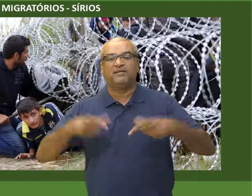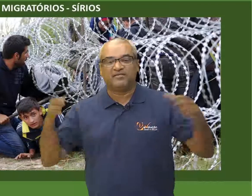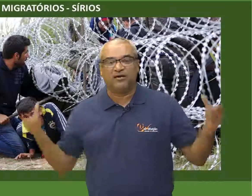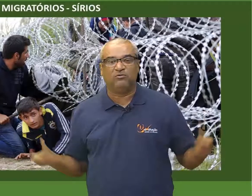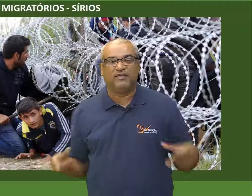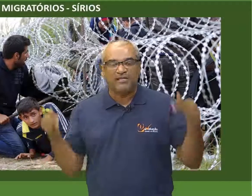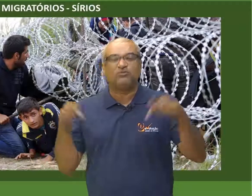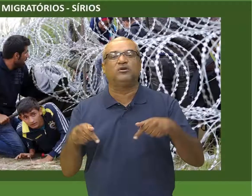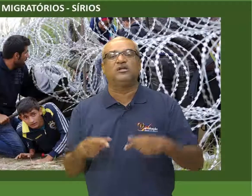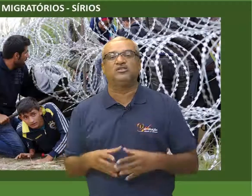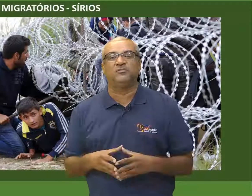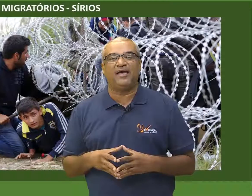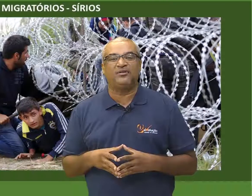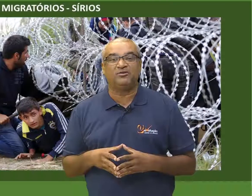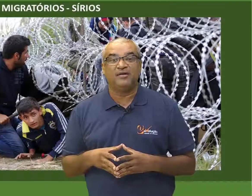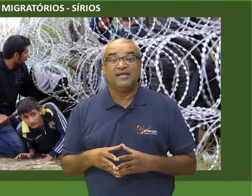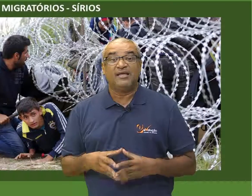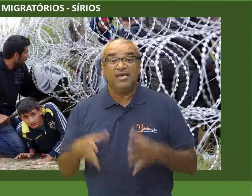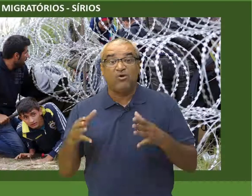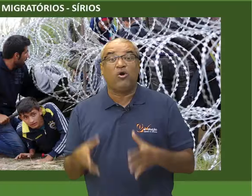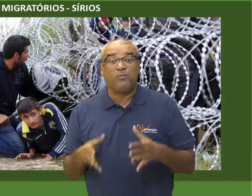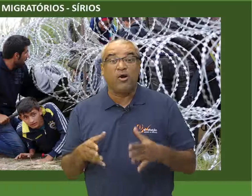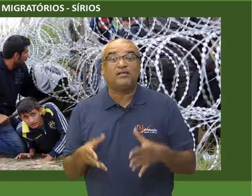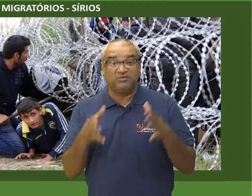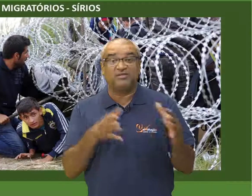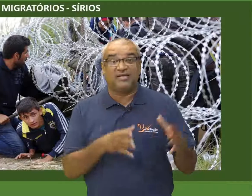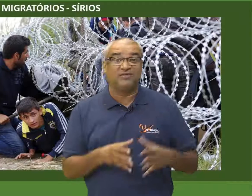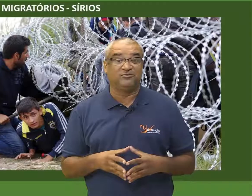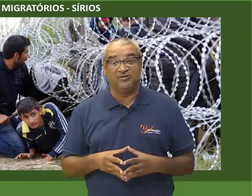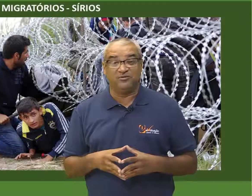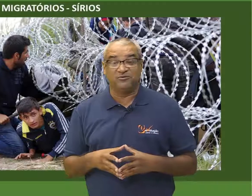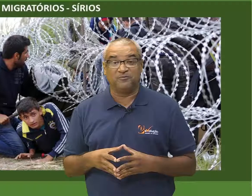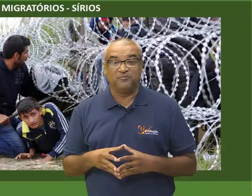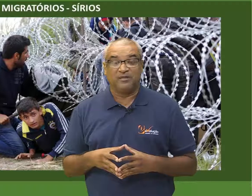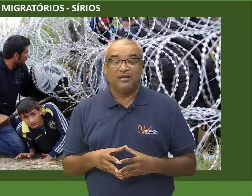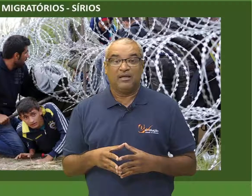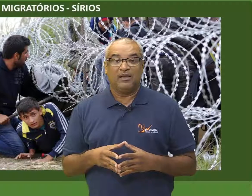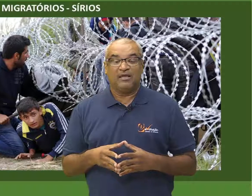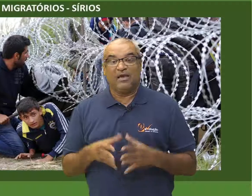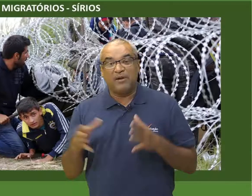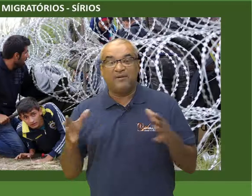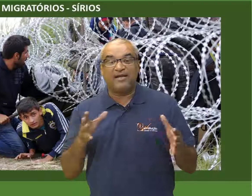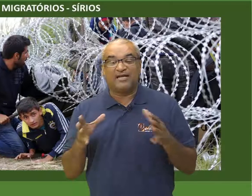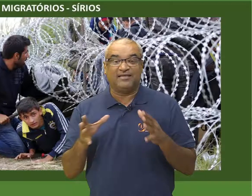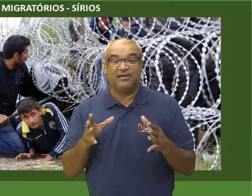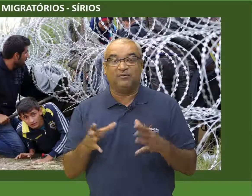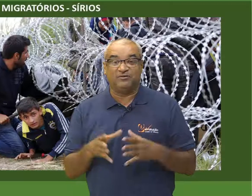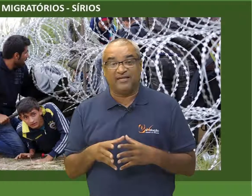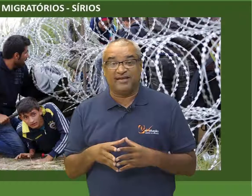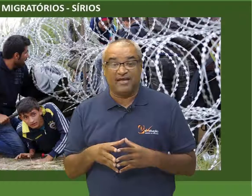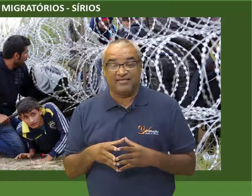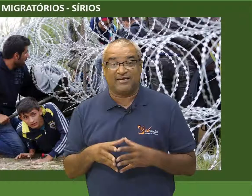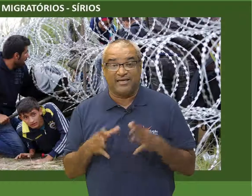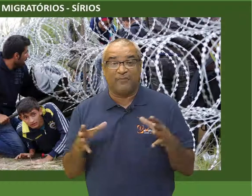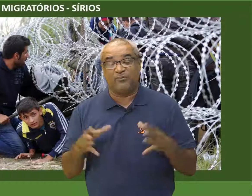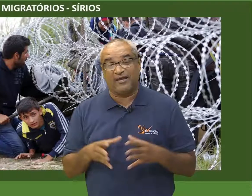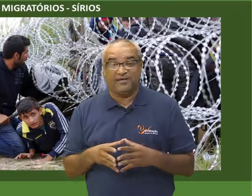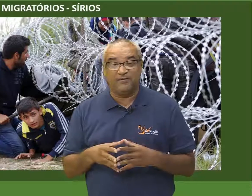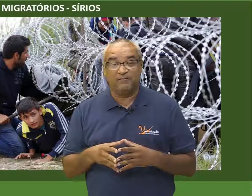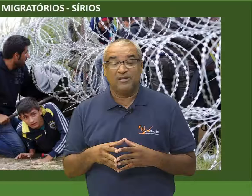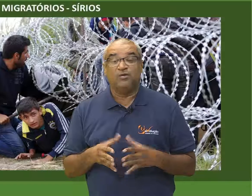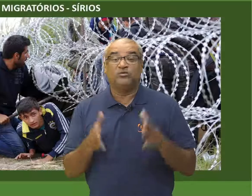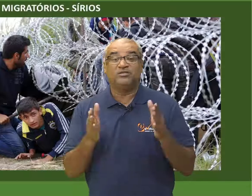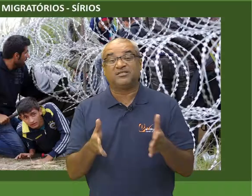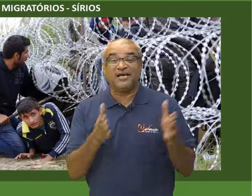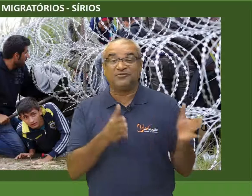uma expansão dentro do Oriente Médio que incomoda os Estados Unidos. E é uma brincadeira muito sem graça que há por